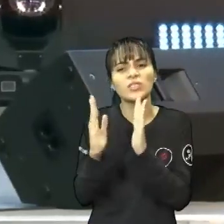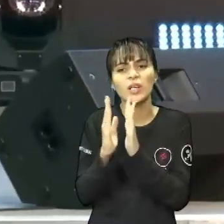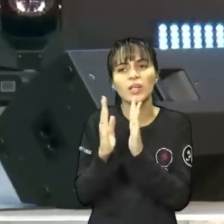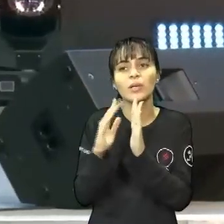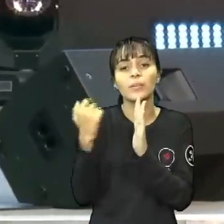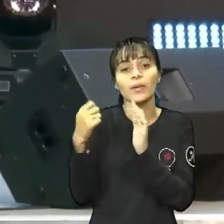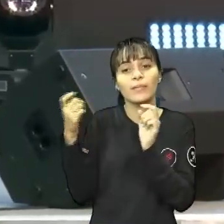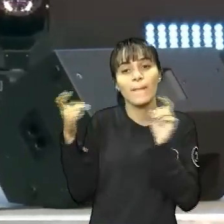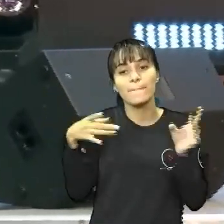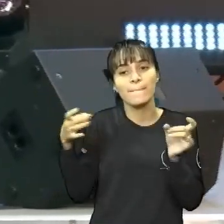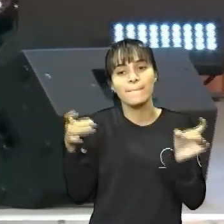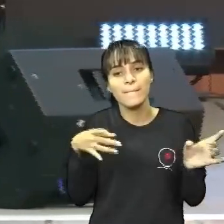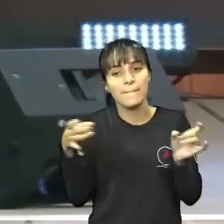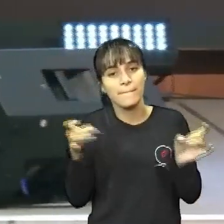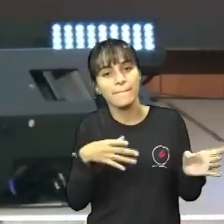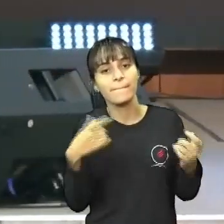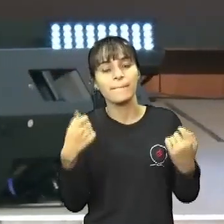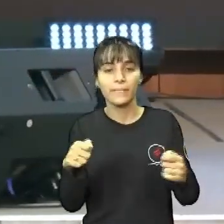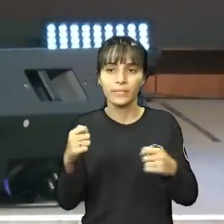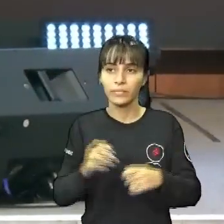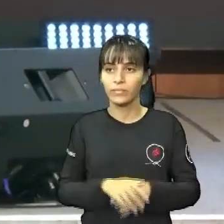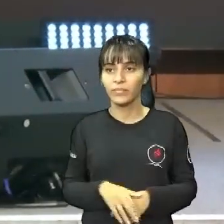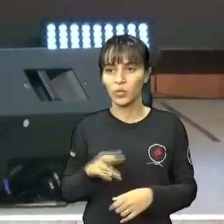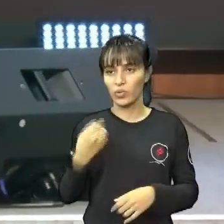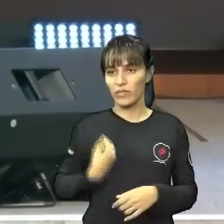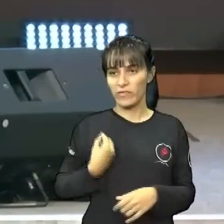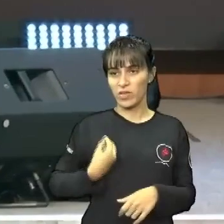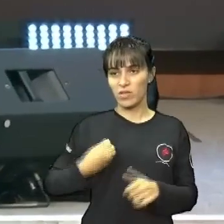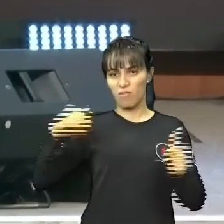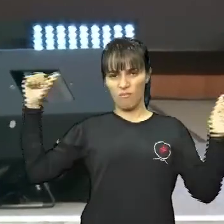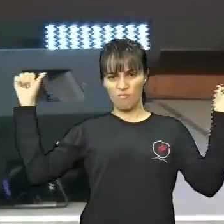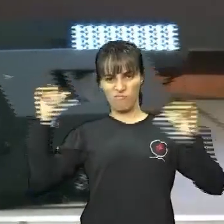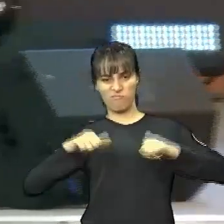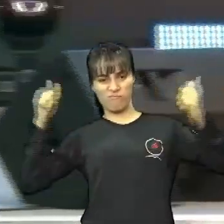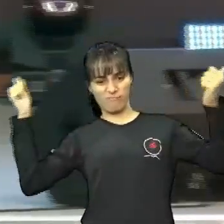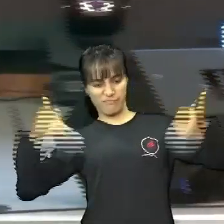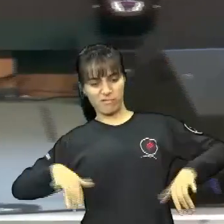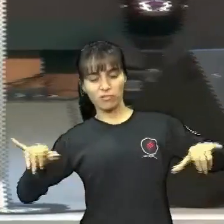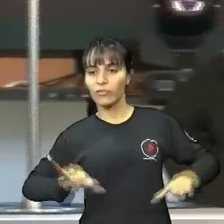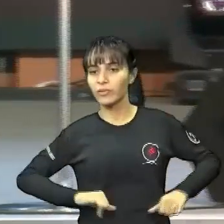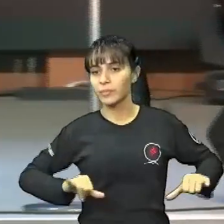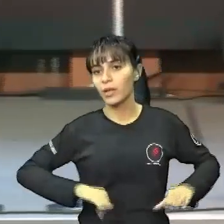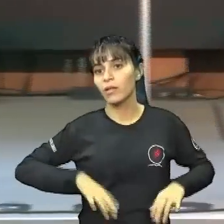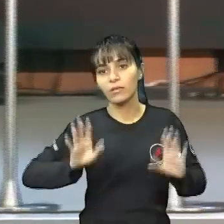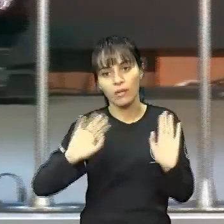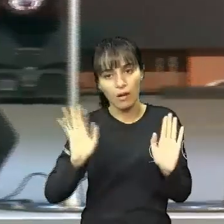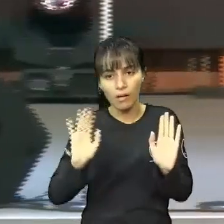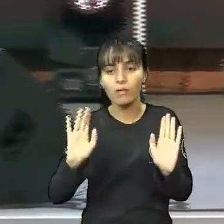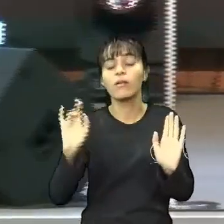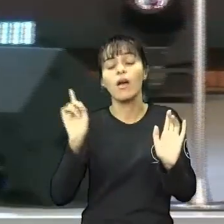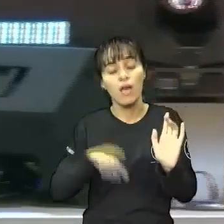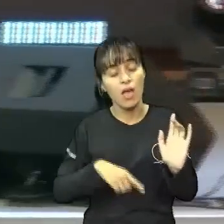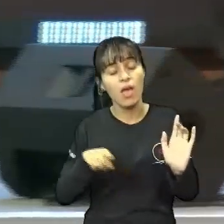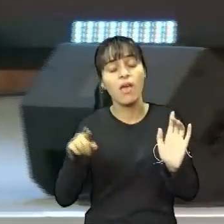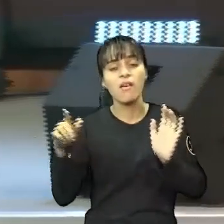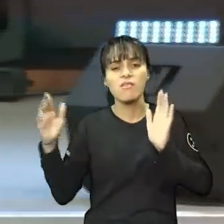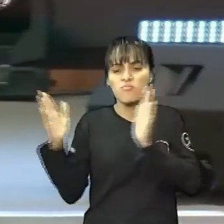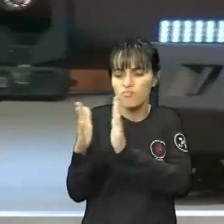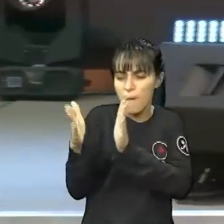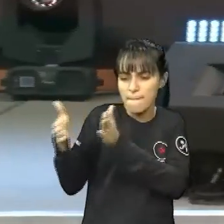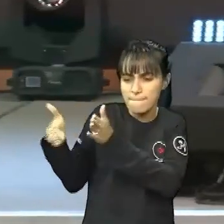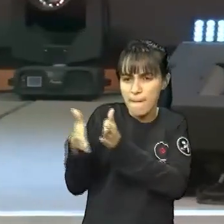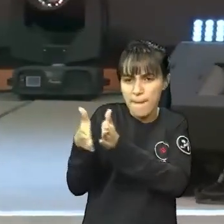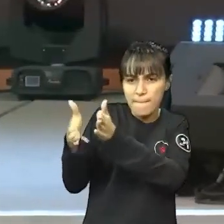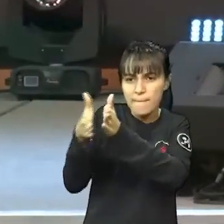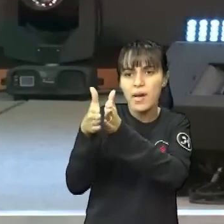você tem que renunciar Mas na vida de desgraçado de sofrimento não é essa a ideia a ideia do caminho estreito é isso